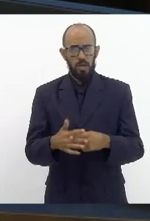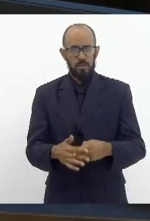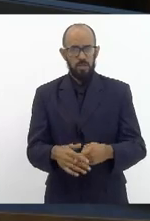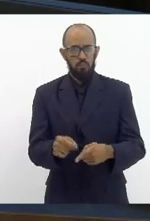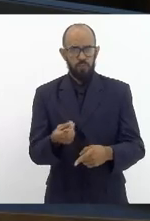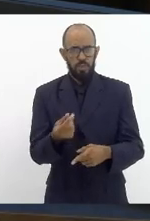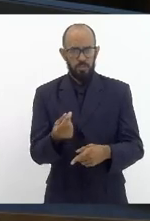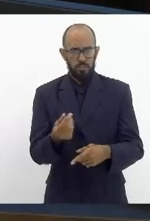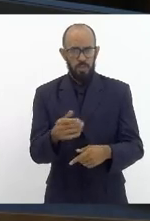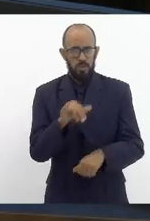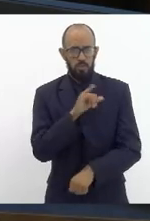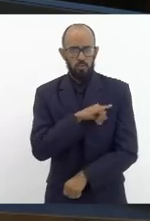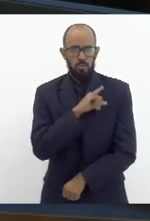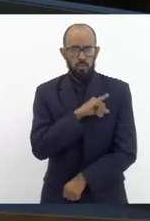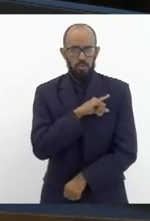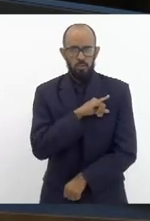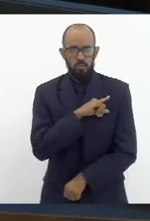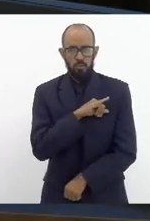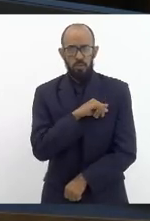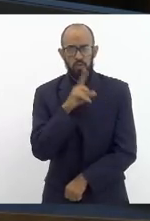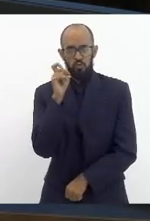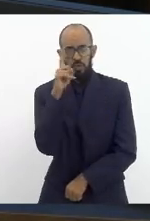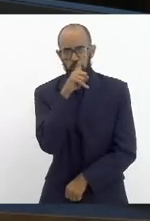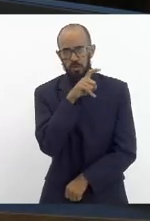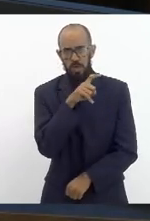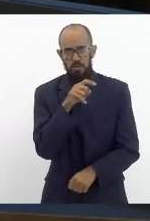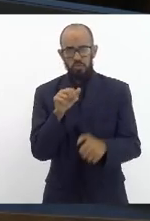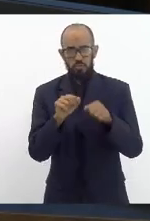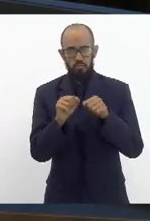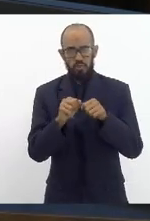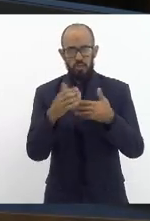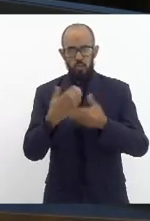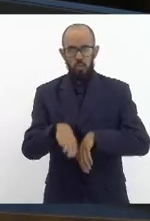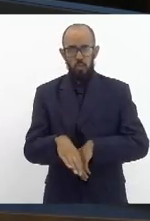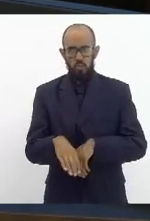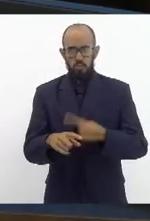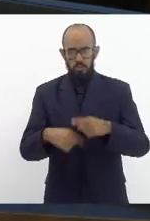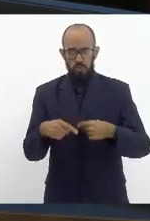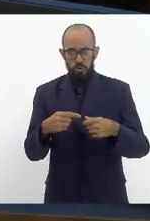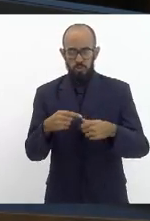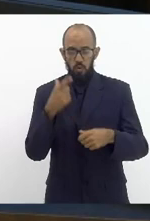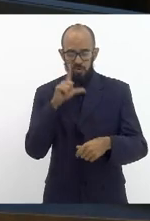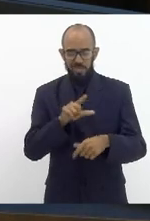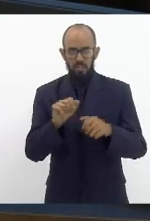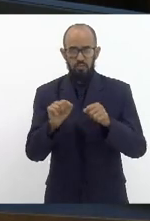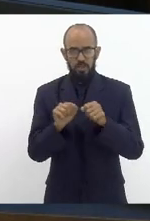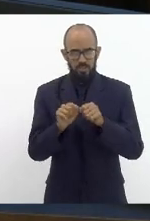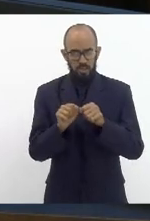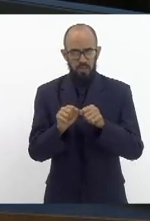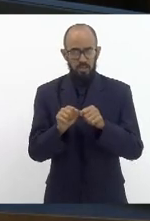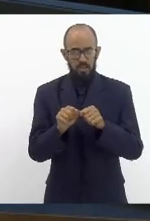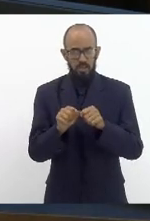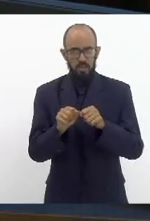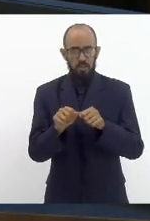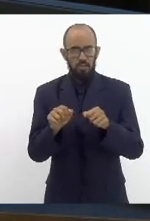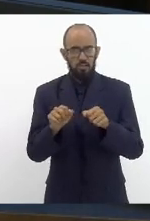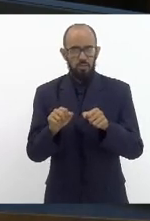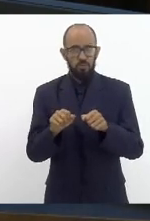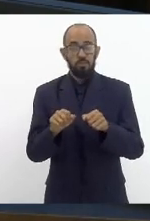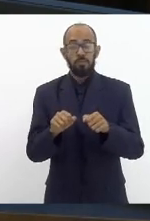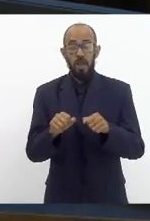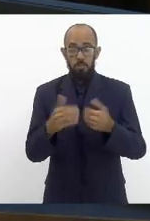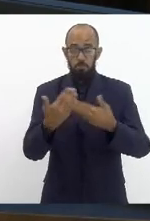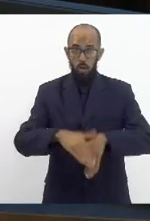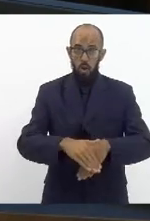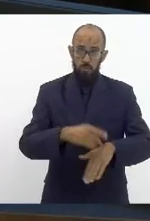Janeiro, onde se tem uma dificuldade extrema de realizar concurso público, depois que consegue realizar um concurso público, aplica uma prova duríssima como